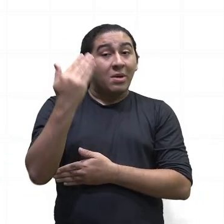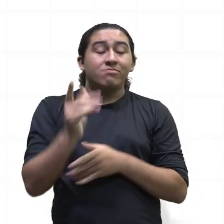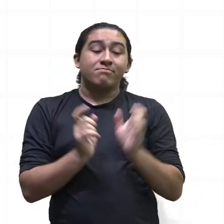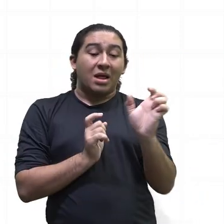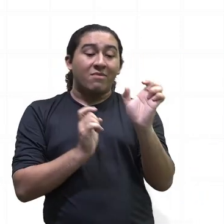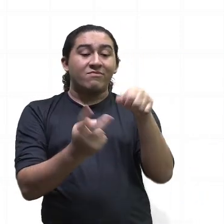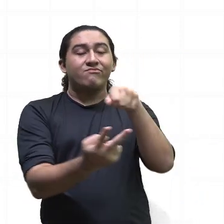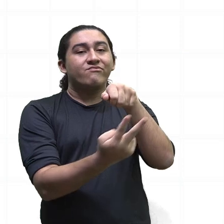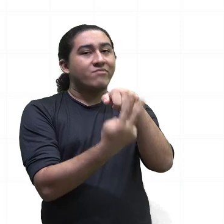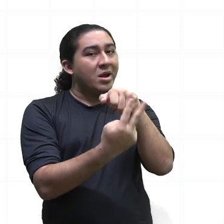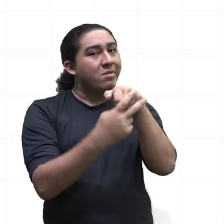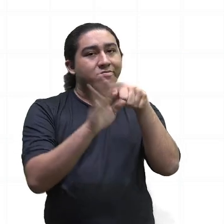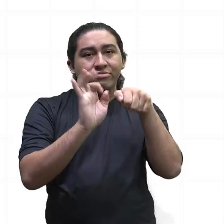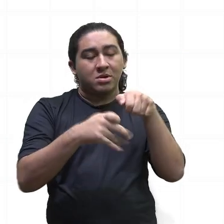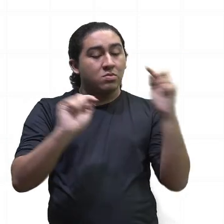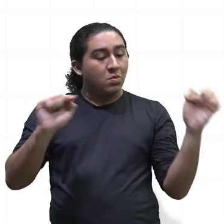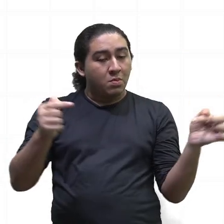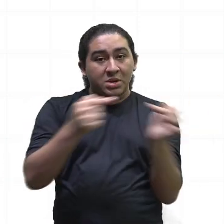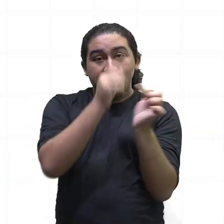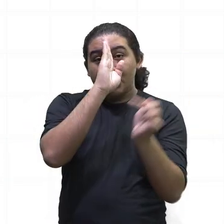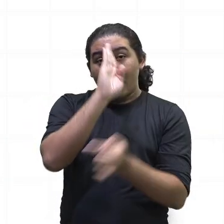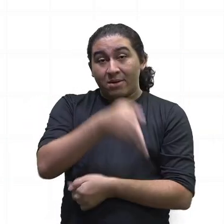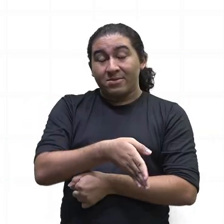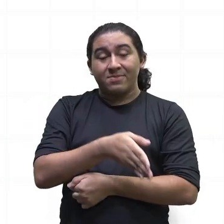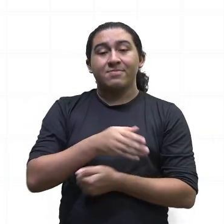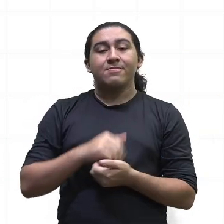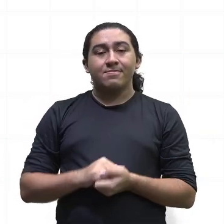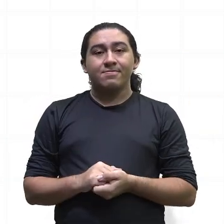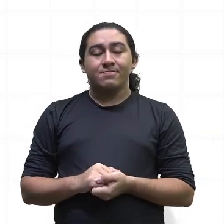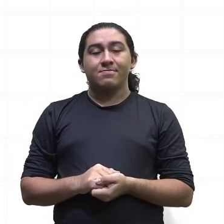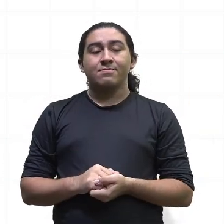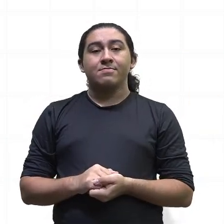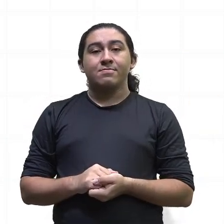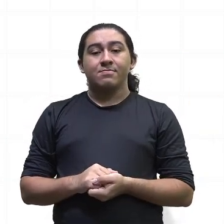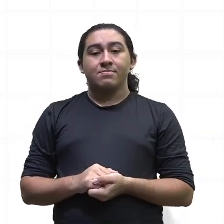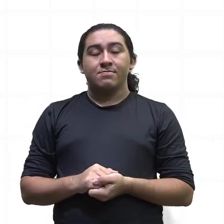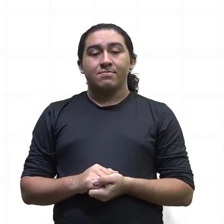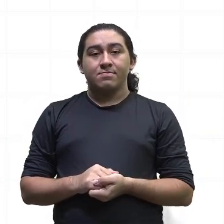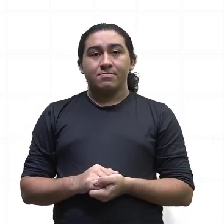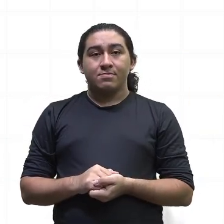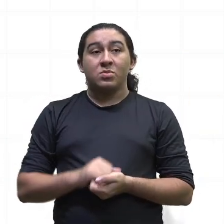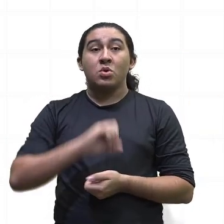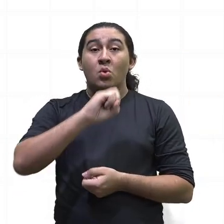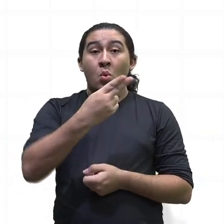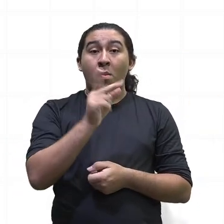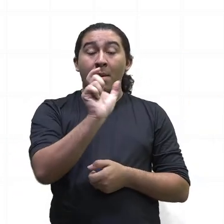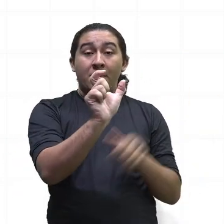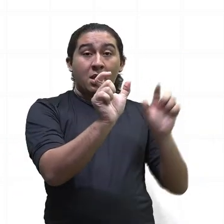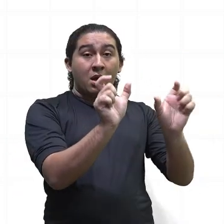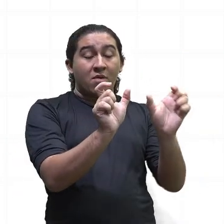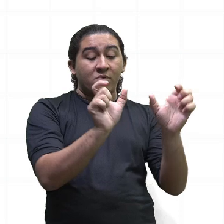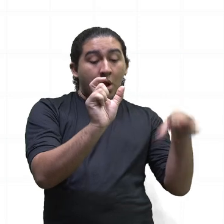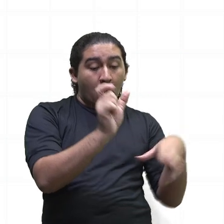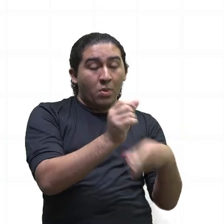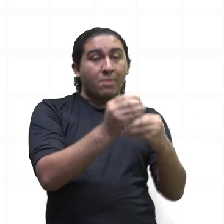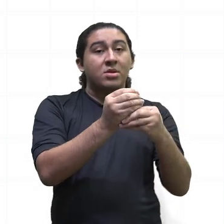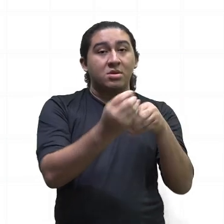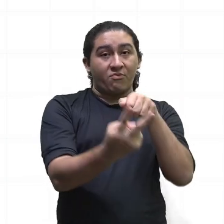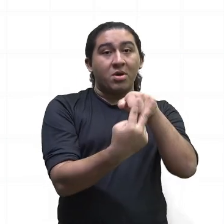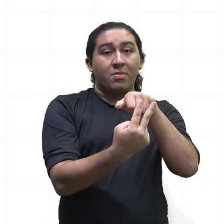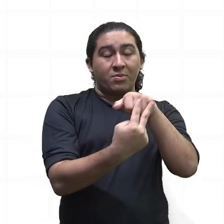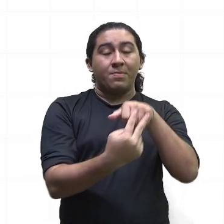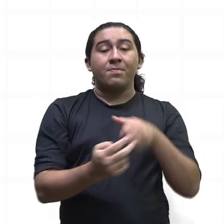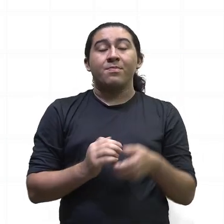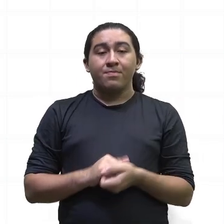já está dizendo no próprio nome do sintagma, né? Vai ser o quê? O verbo ou uma locução